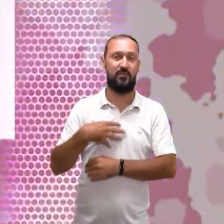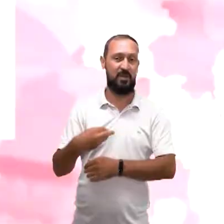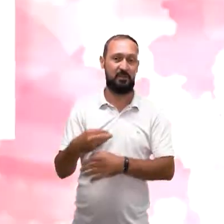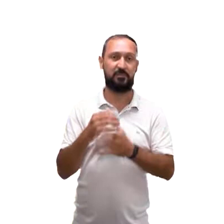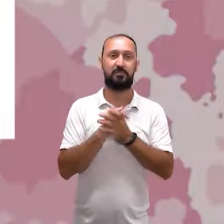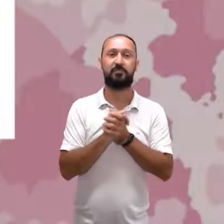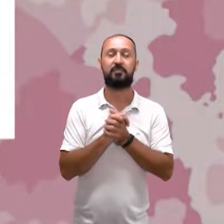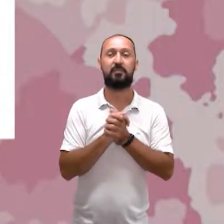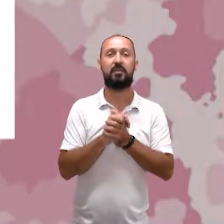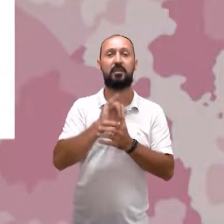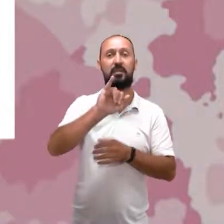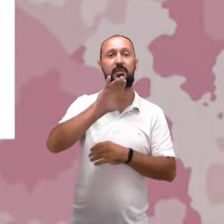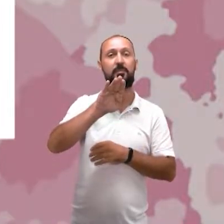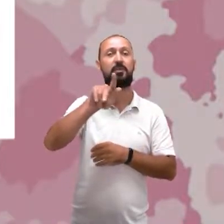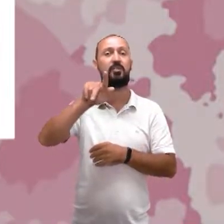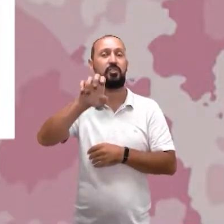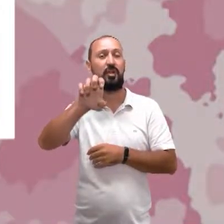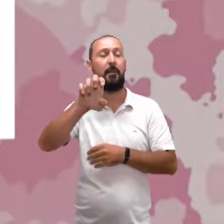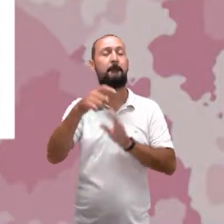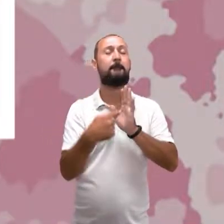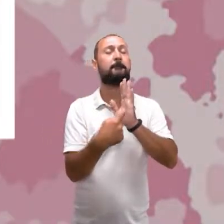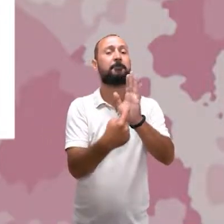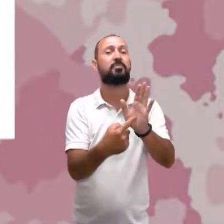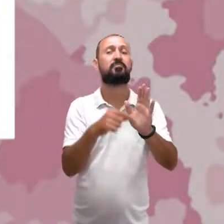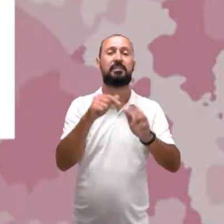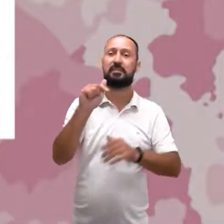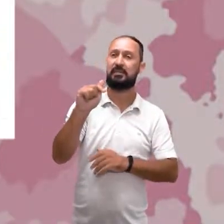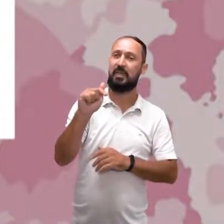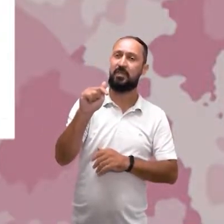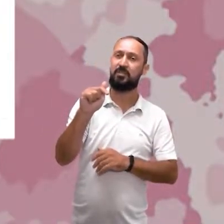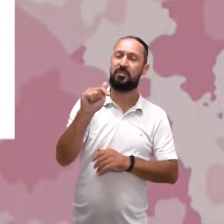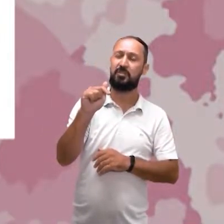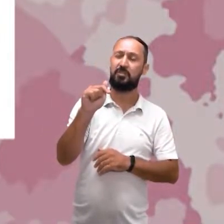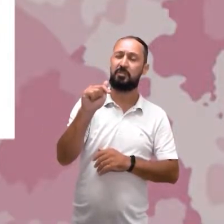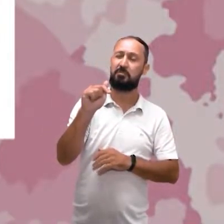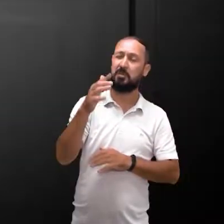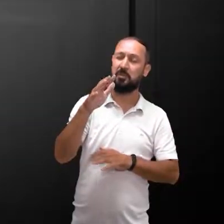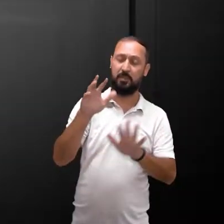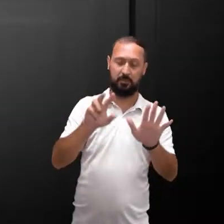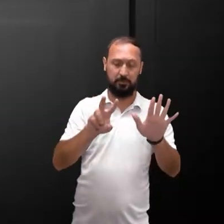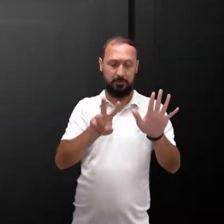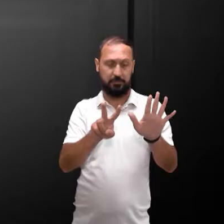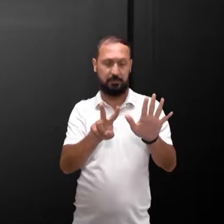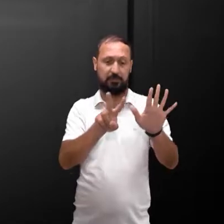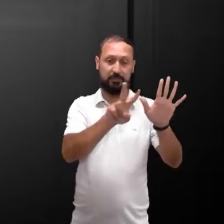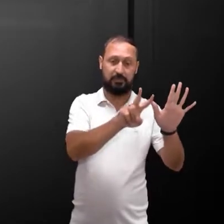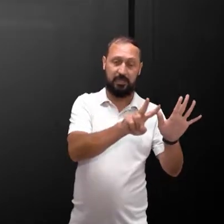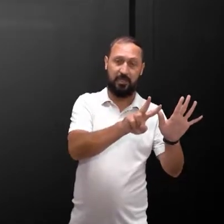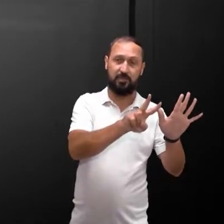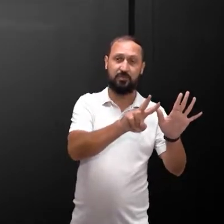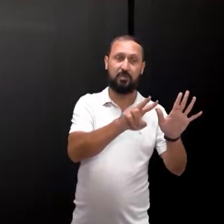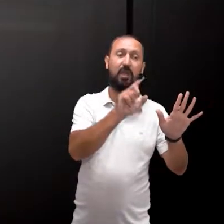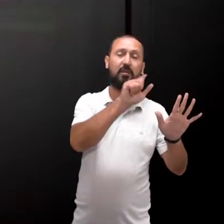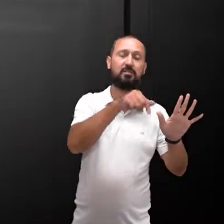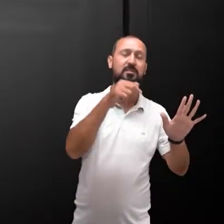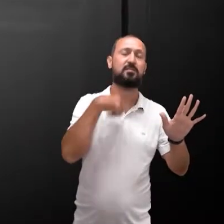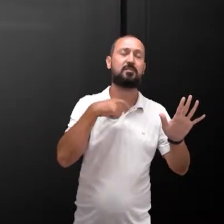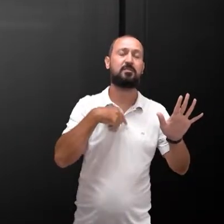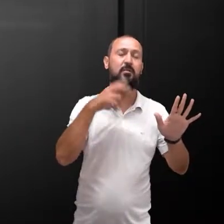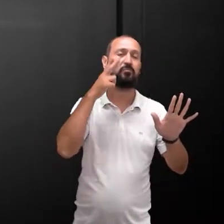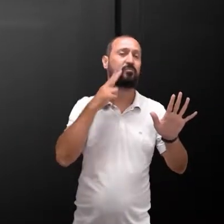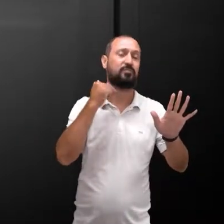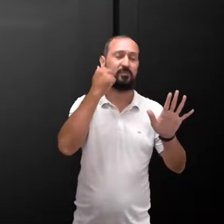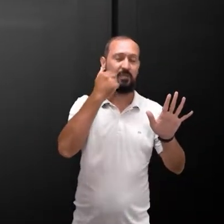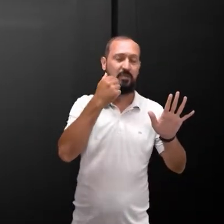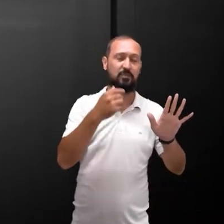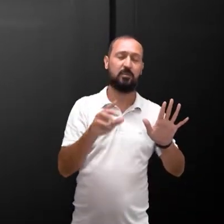filhos. Dados do IBGE confirmam que 7 em 10 meninas grávidas ou com filhos são negras